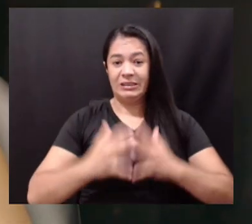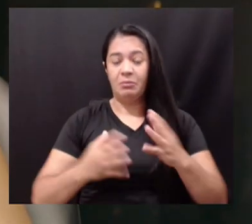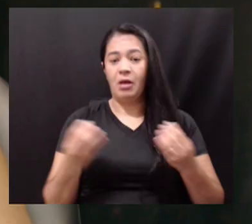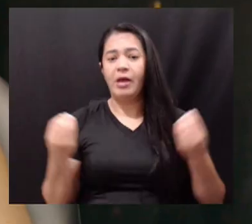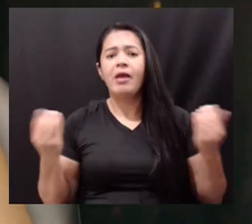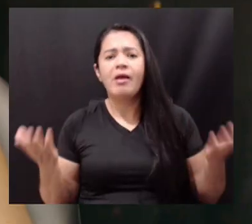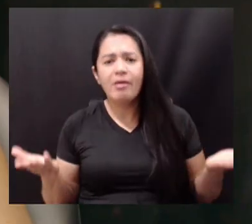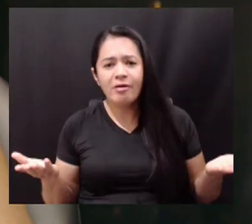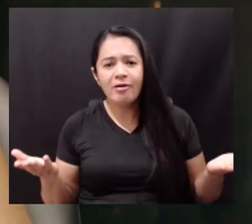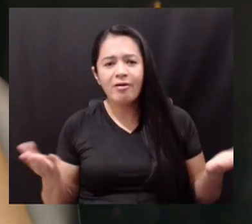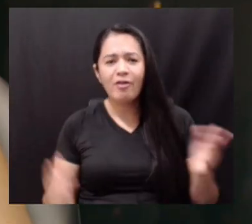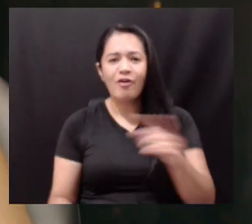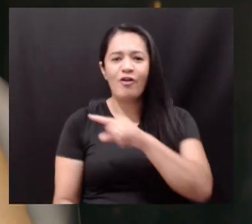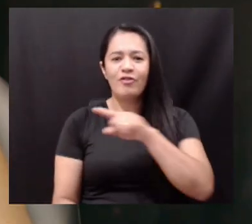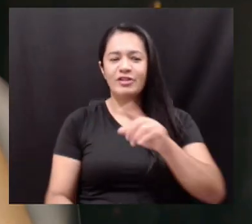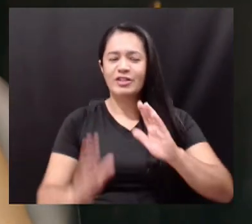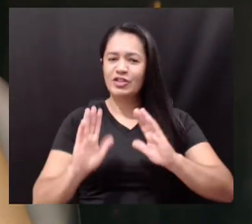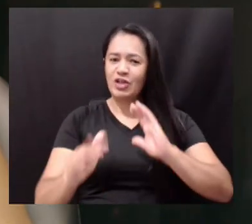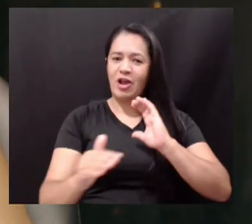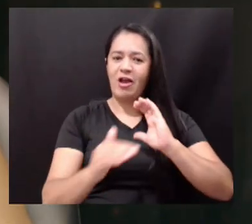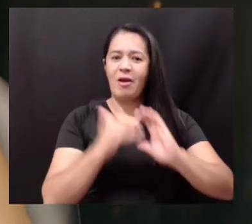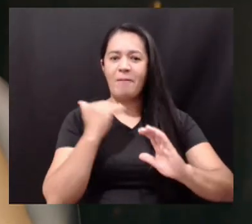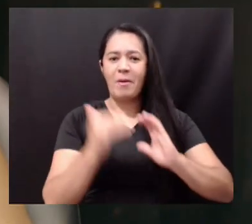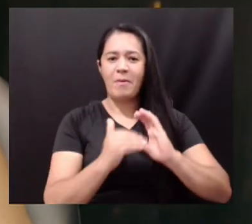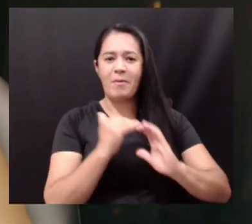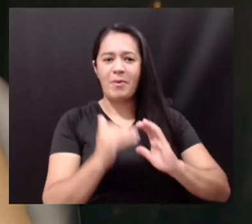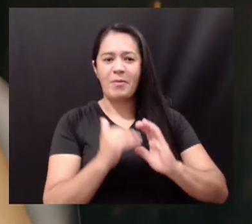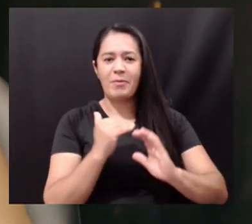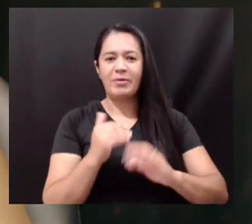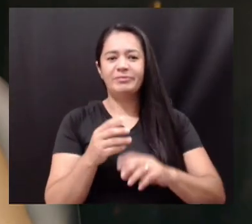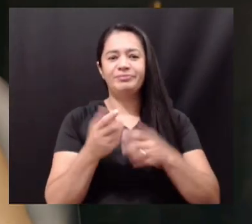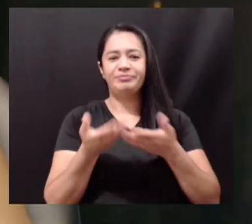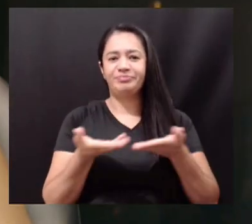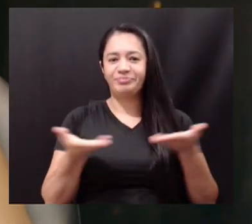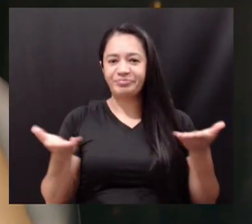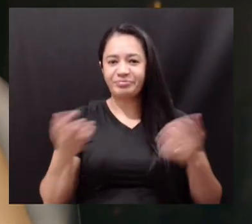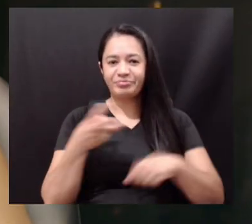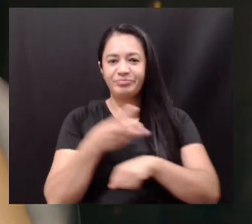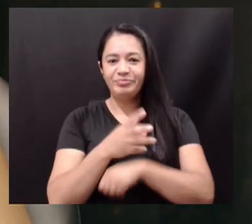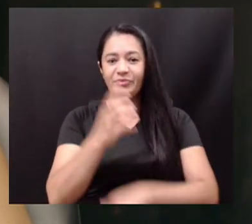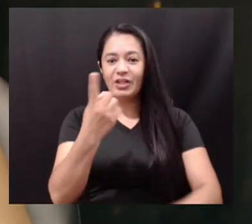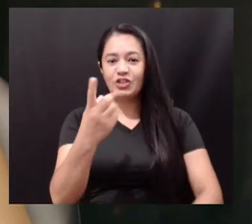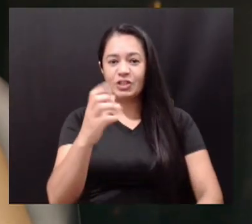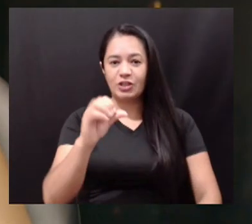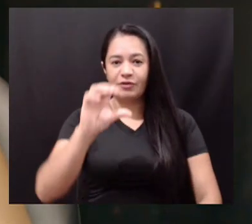enviar para a gente a sua mensagem através do WhatsApp que está na sua tela,